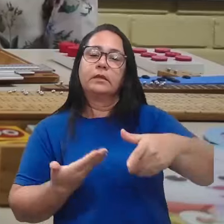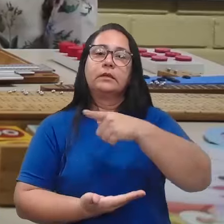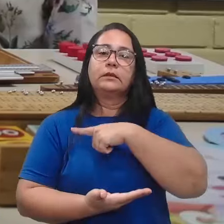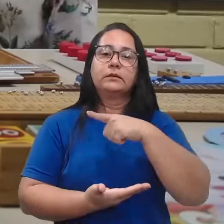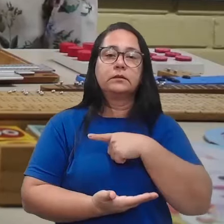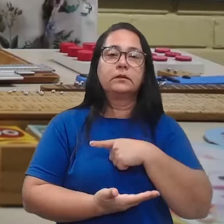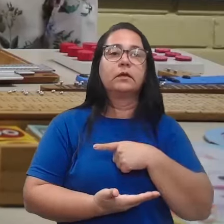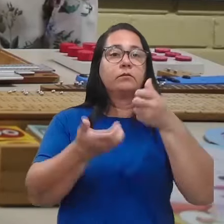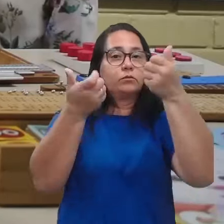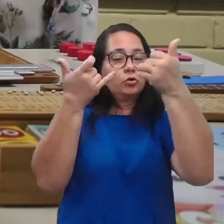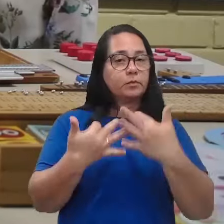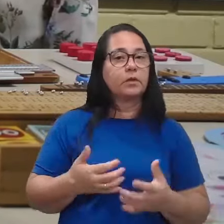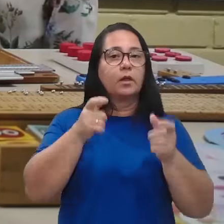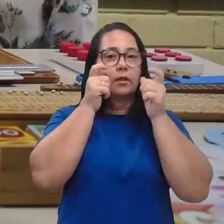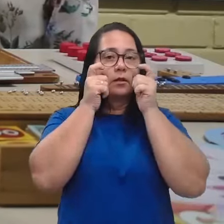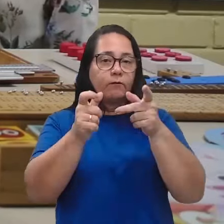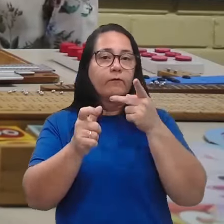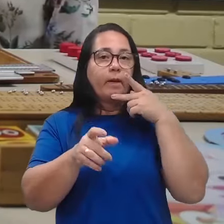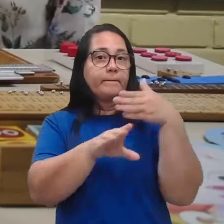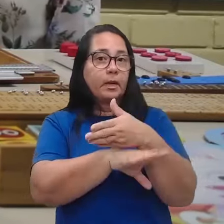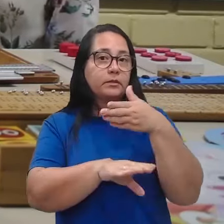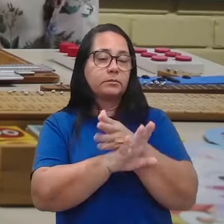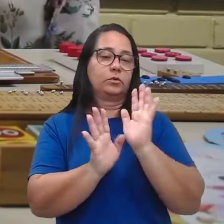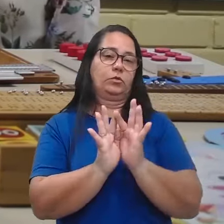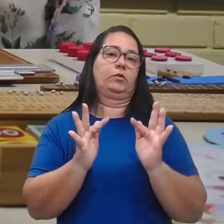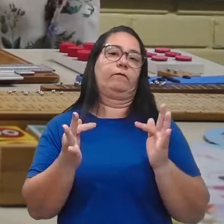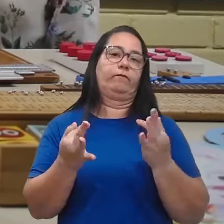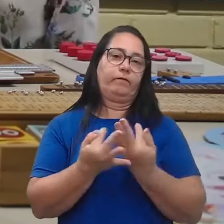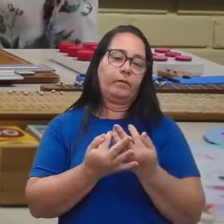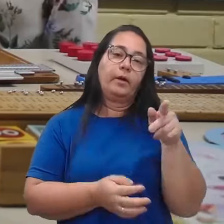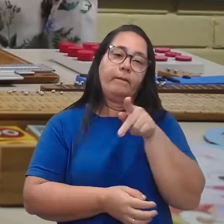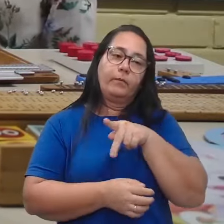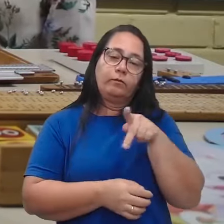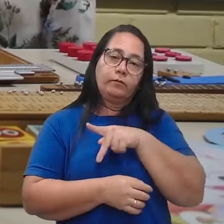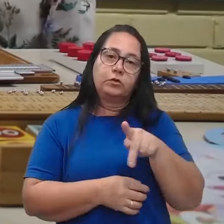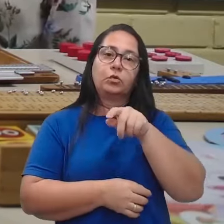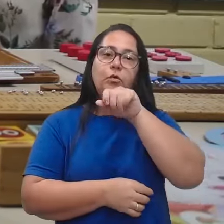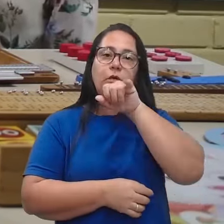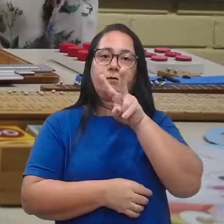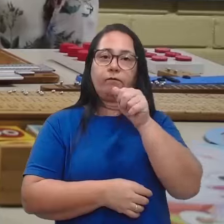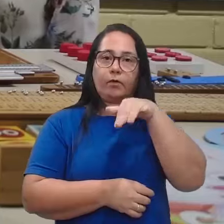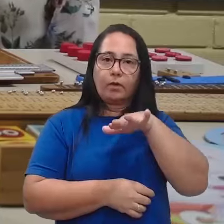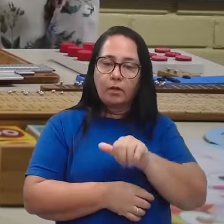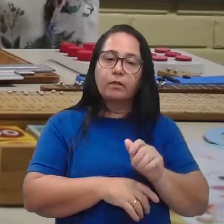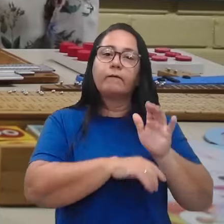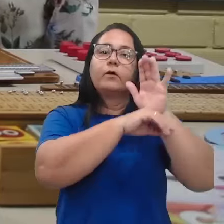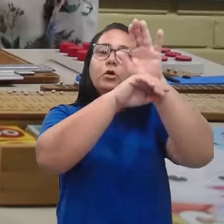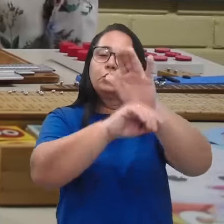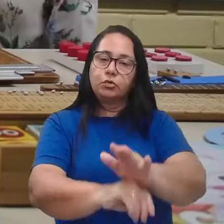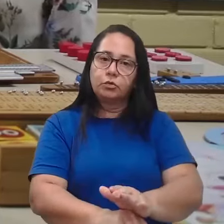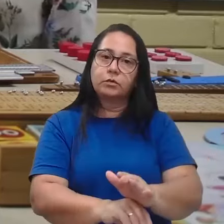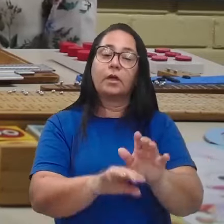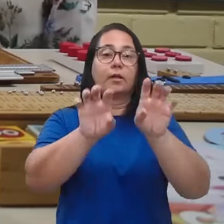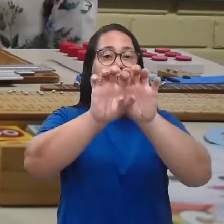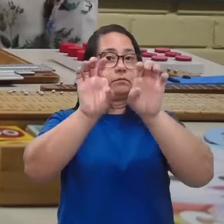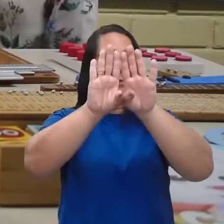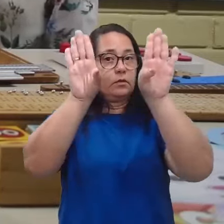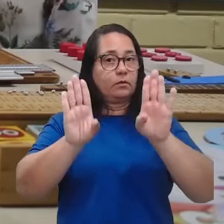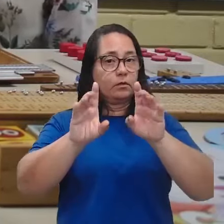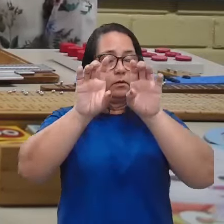muito interessante que falou sobre a participação da família. E a professora Ivana vem corroborar com essa fala do seu e-book e